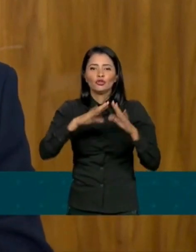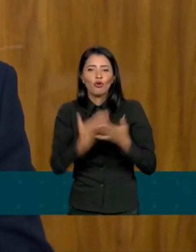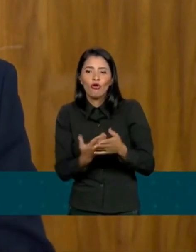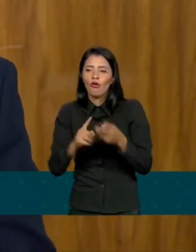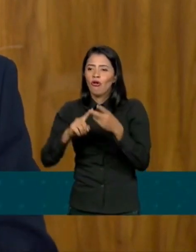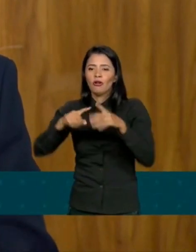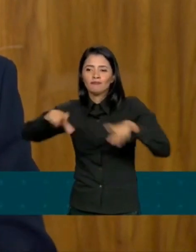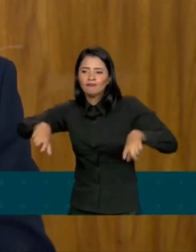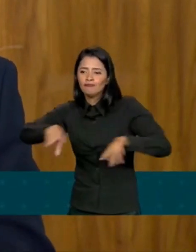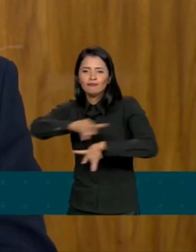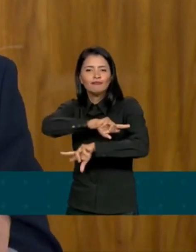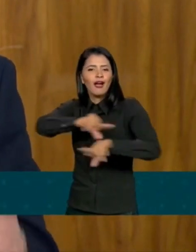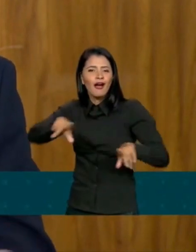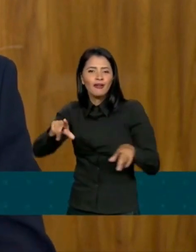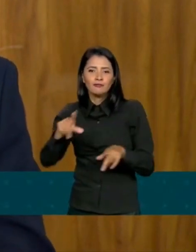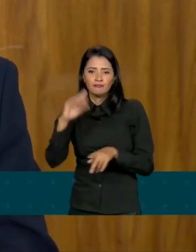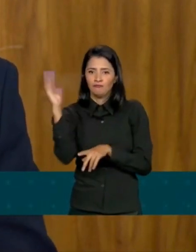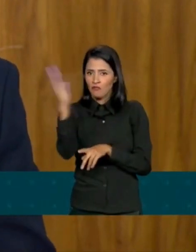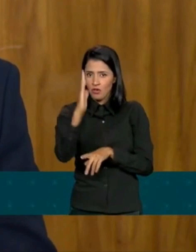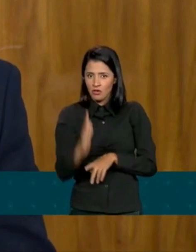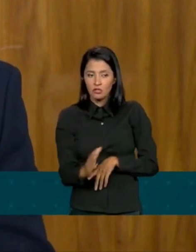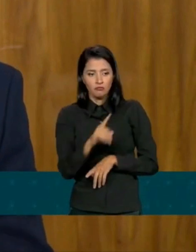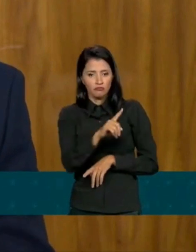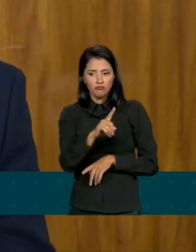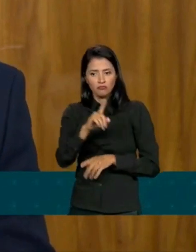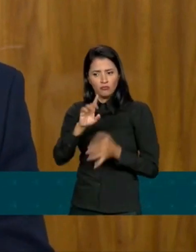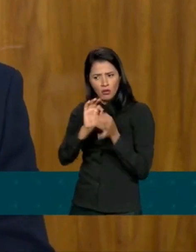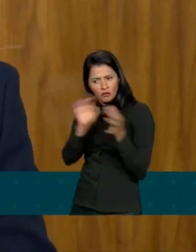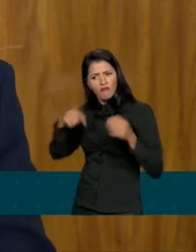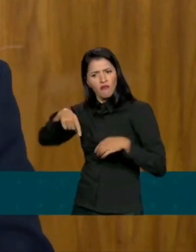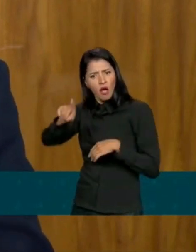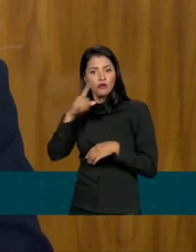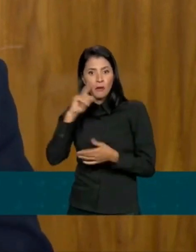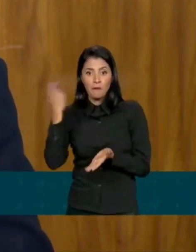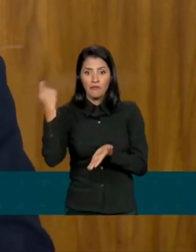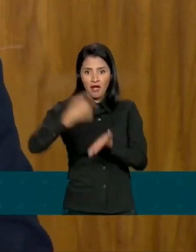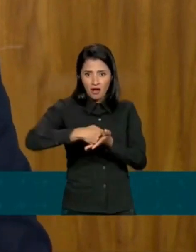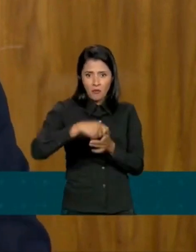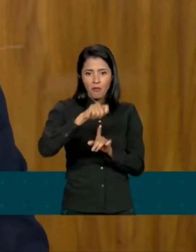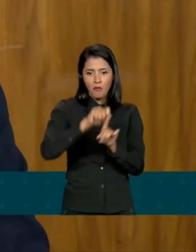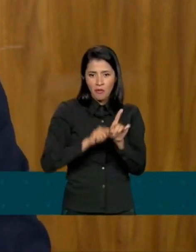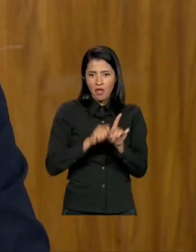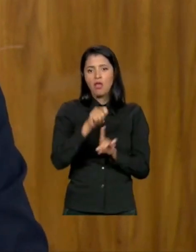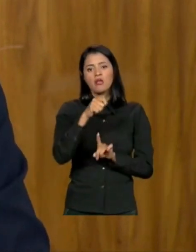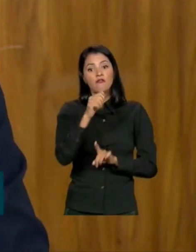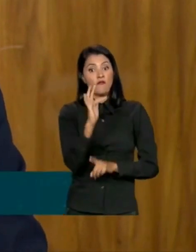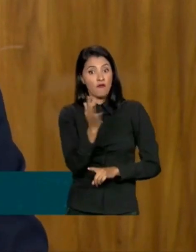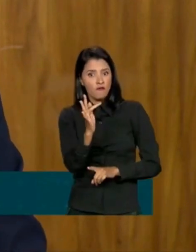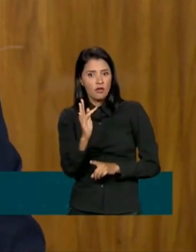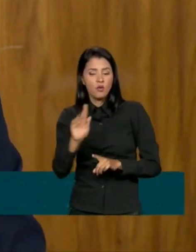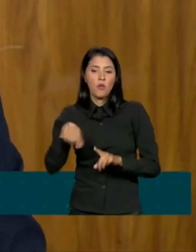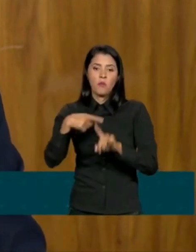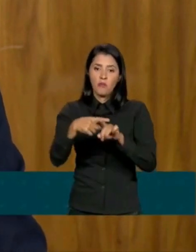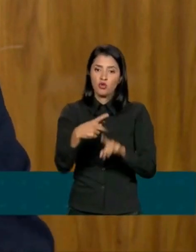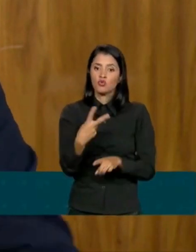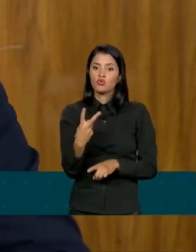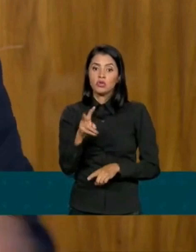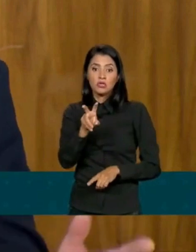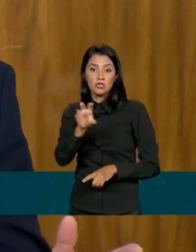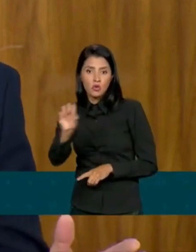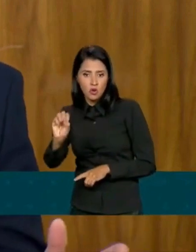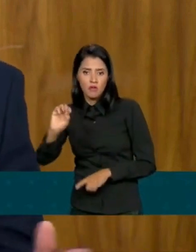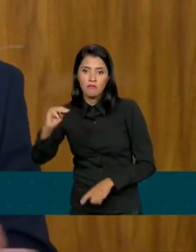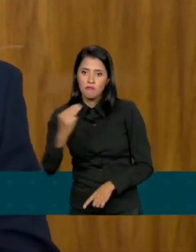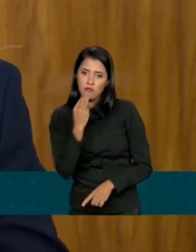desse país, e que o senhor imediatamente autorizou, nós já pagamos em fevereiro, mais de 250 milhões de reais